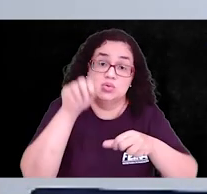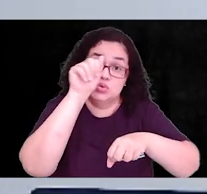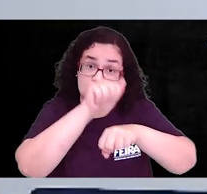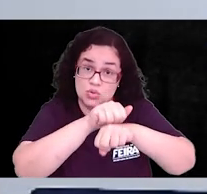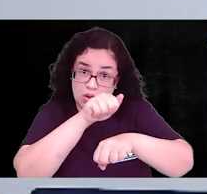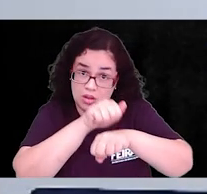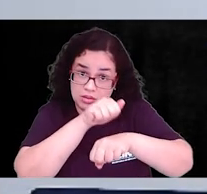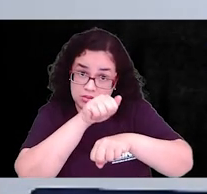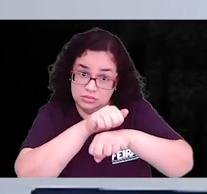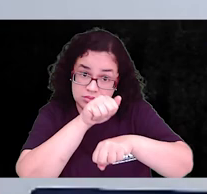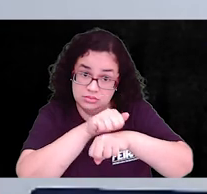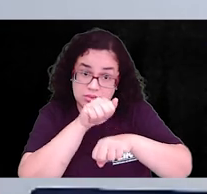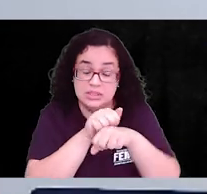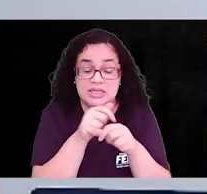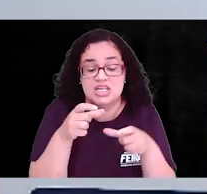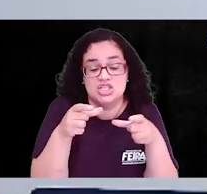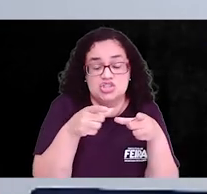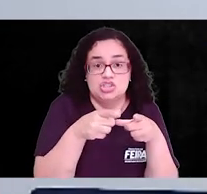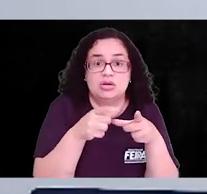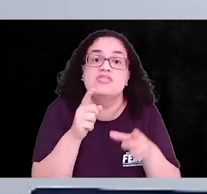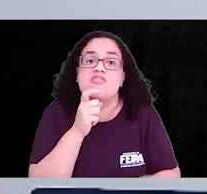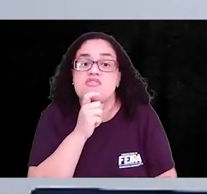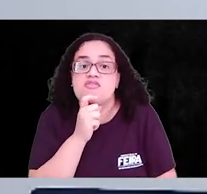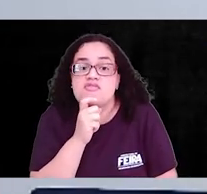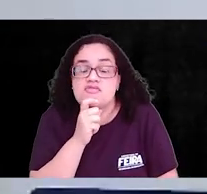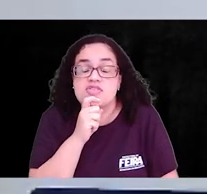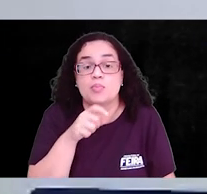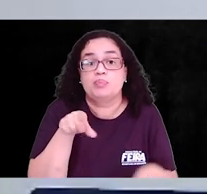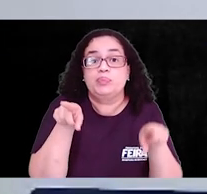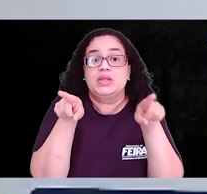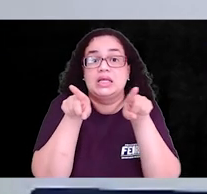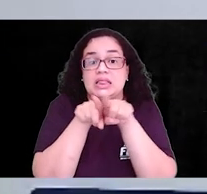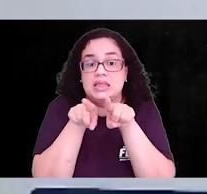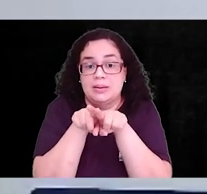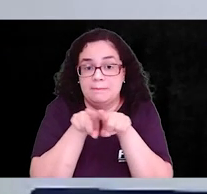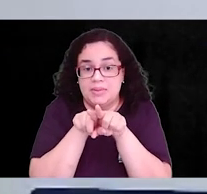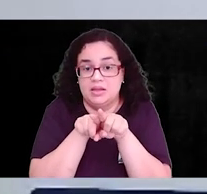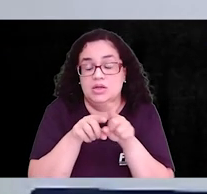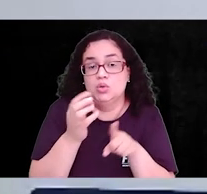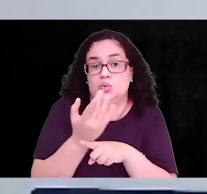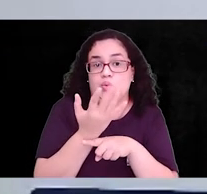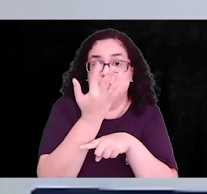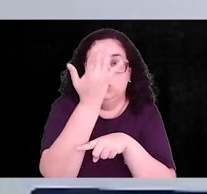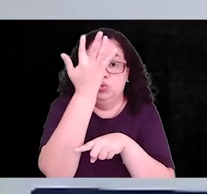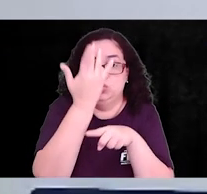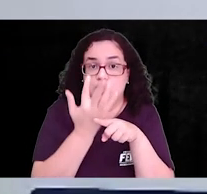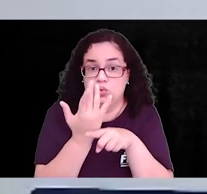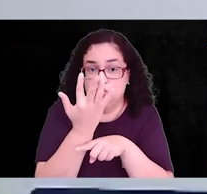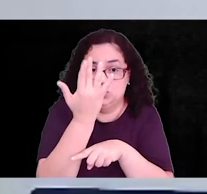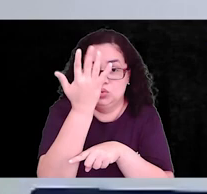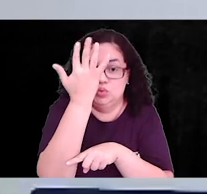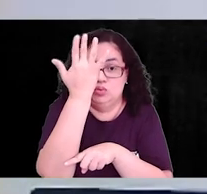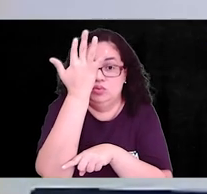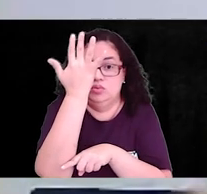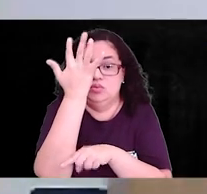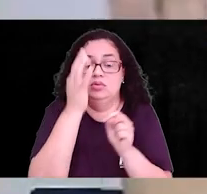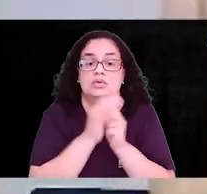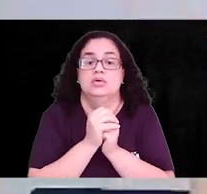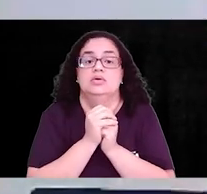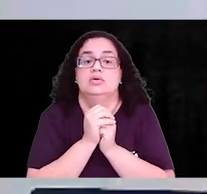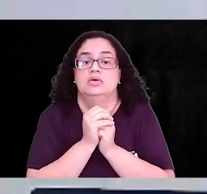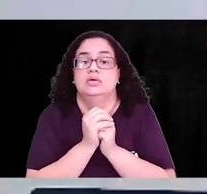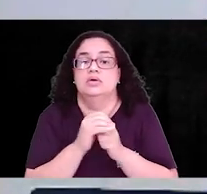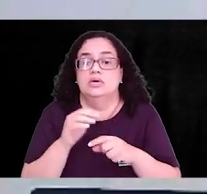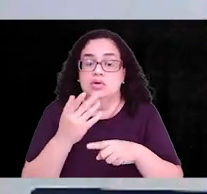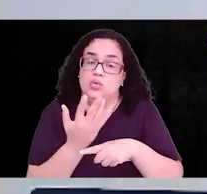sólido em forma de gelo né e também no estado gasoso é mais conhecido pelo